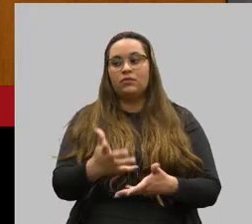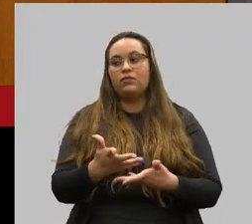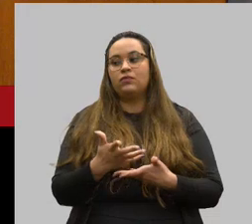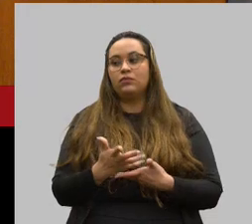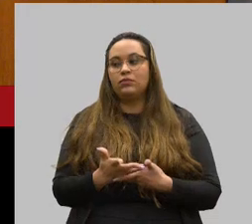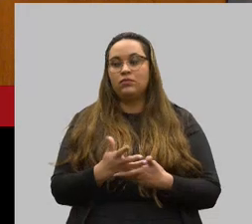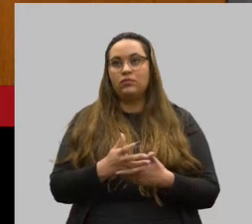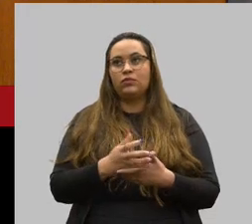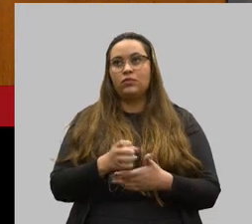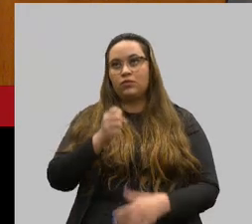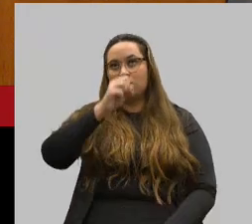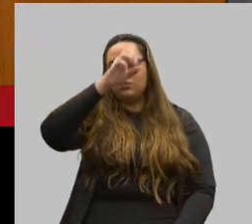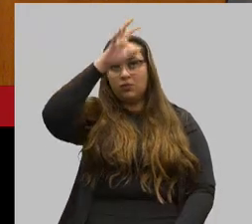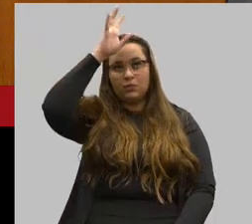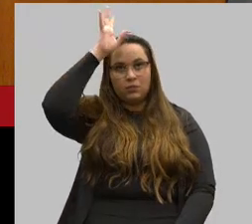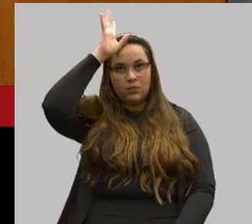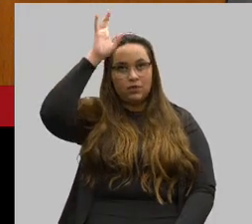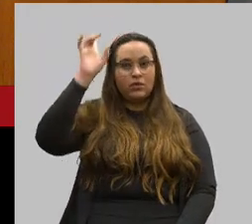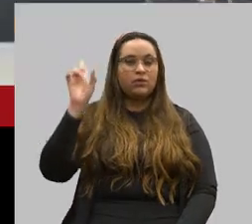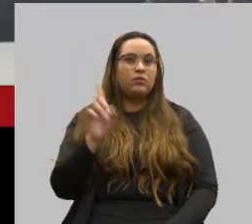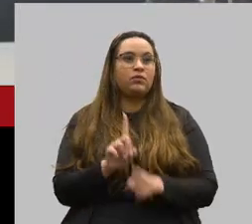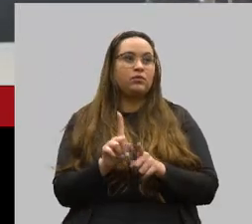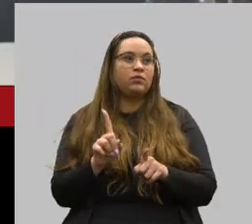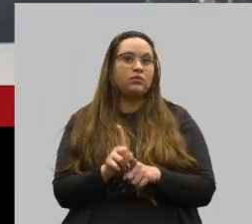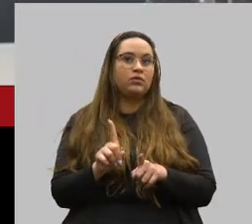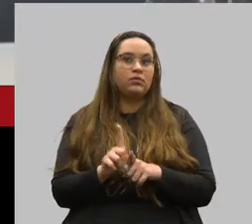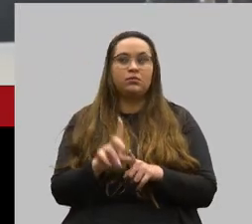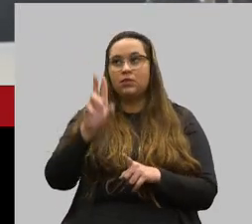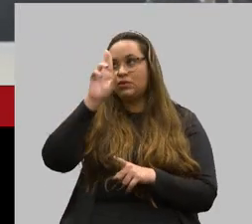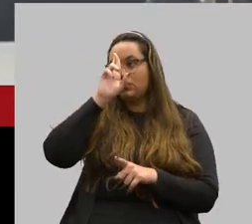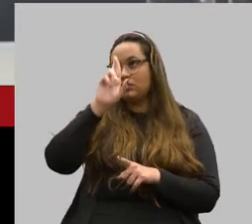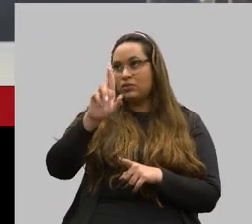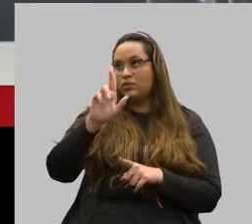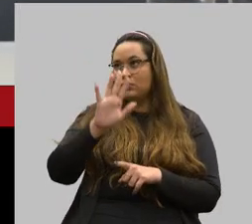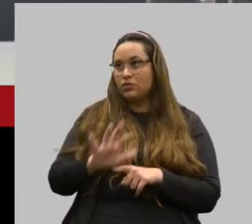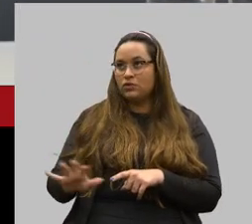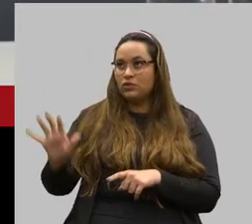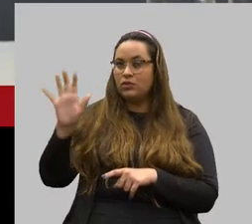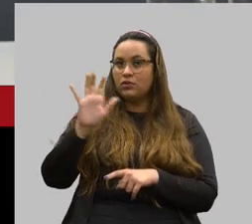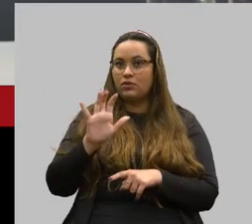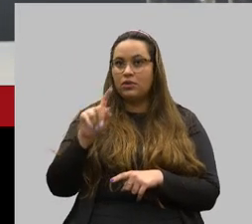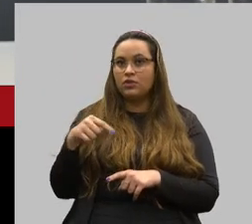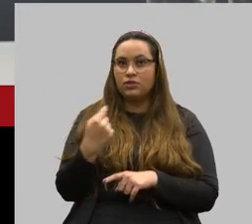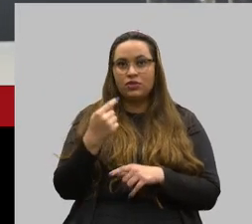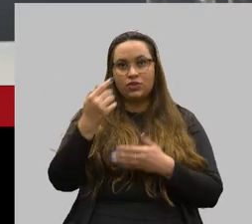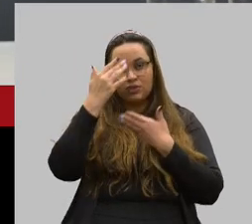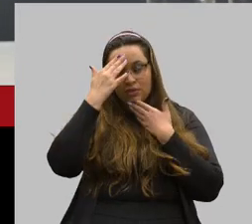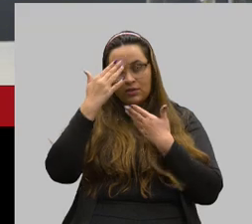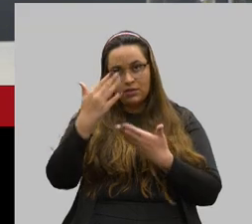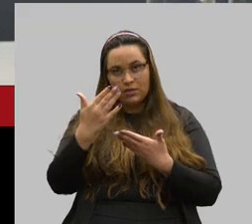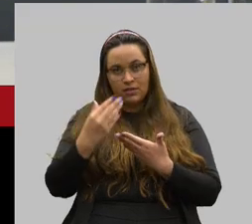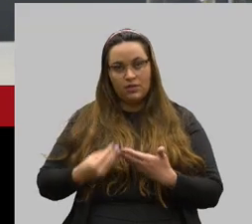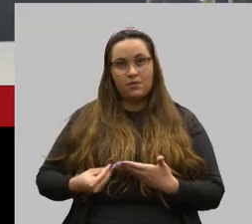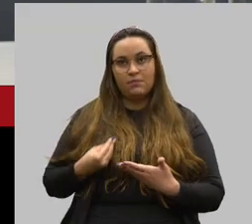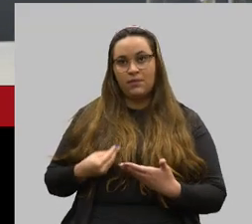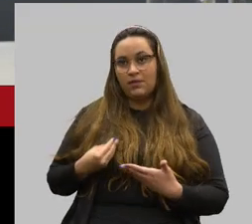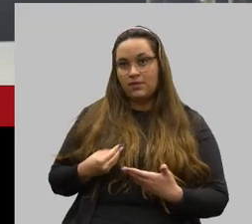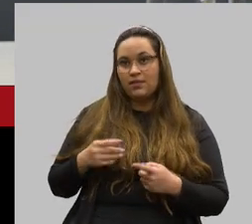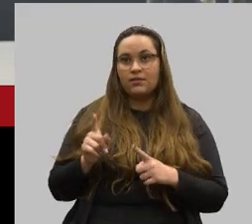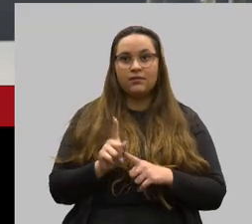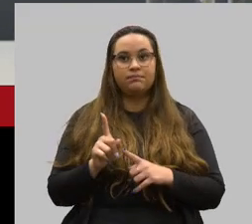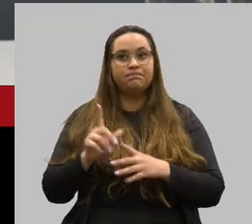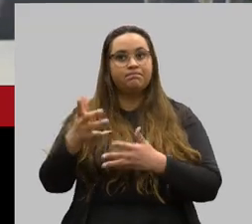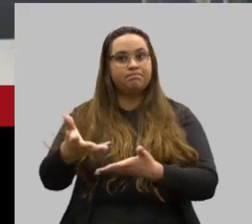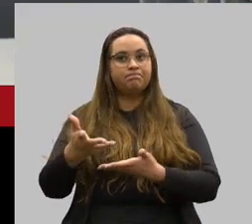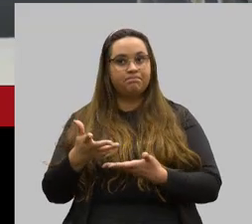do bombeiro e também o diretor geral do ipsm cumprida a finalidade da reunião a presidência agradece a presença dos parlamentares e da convocada determina